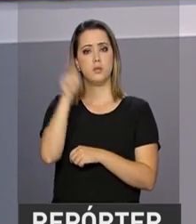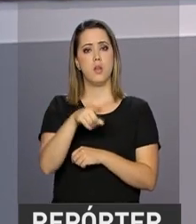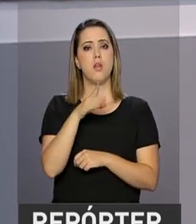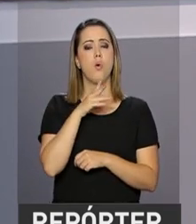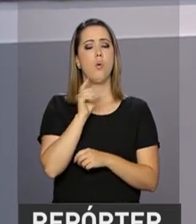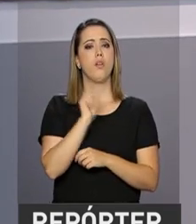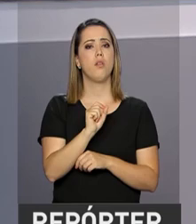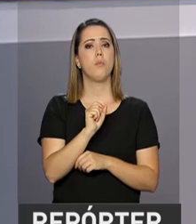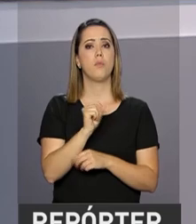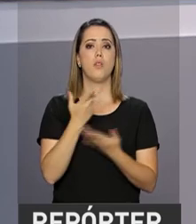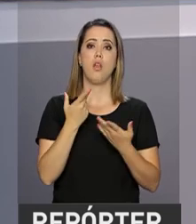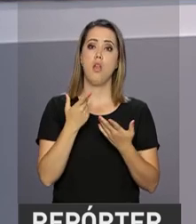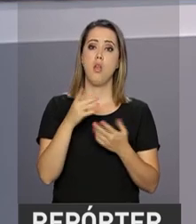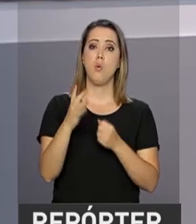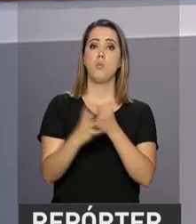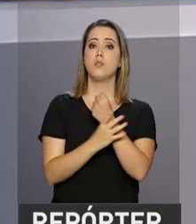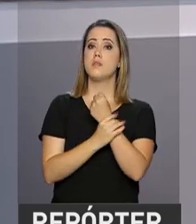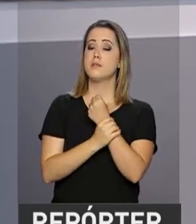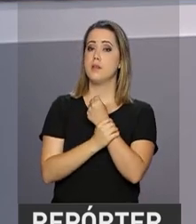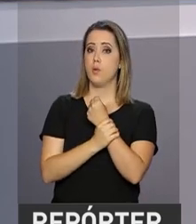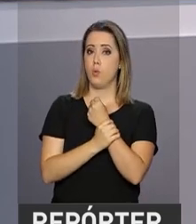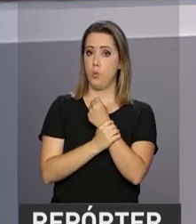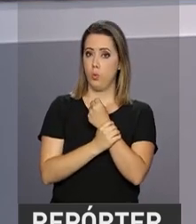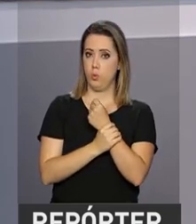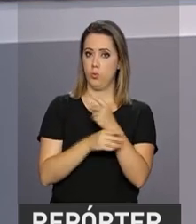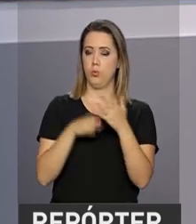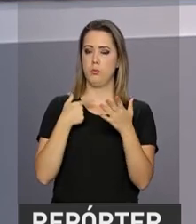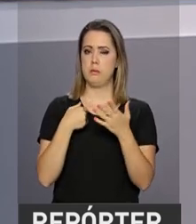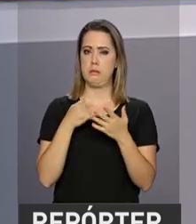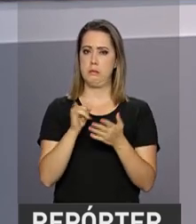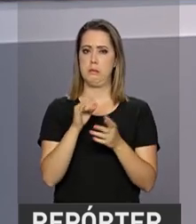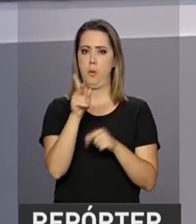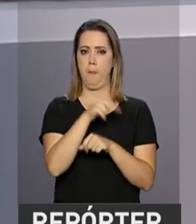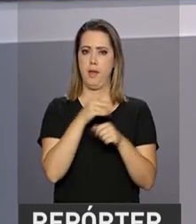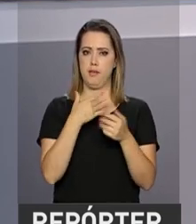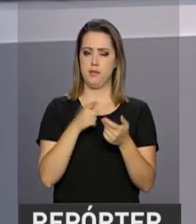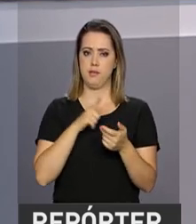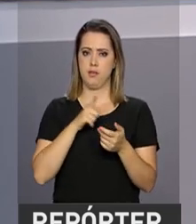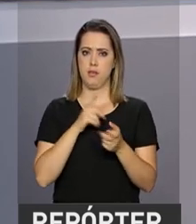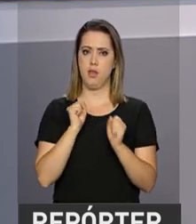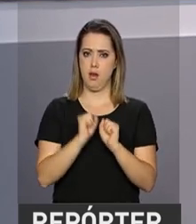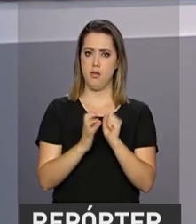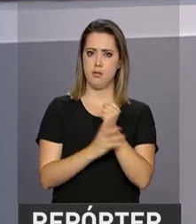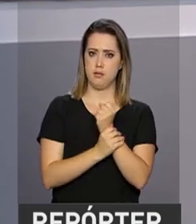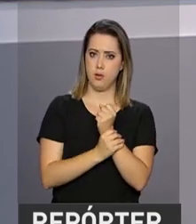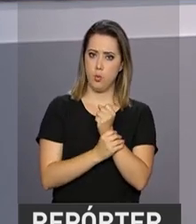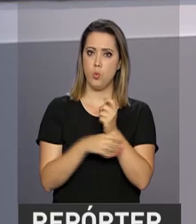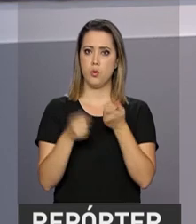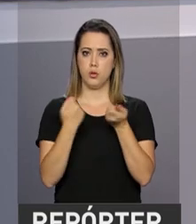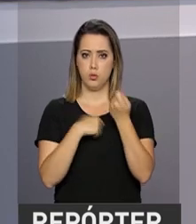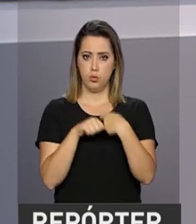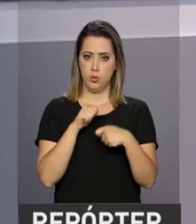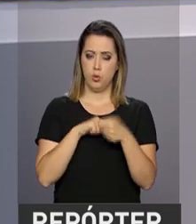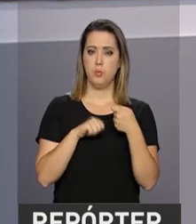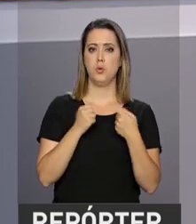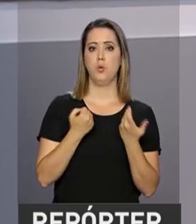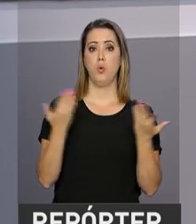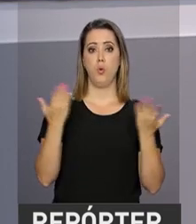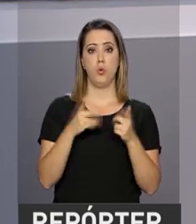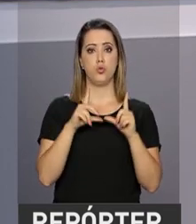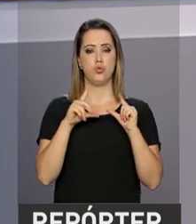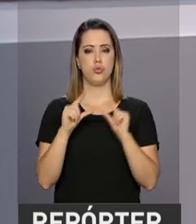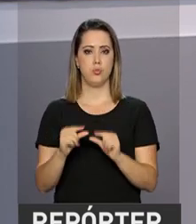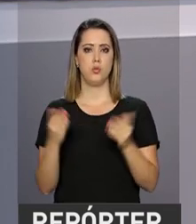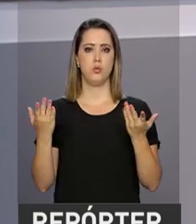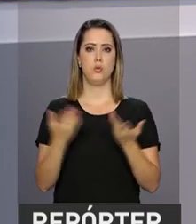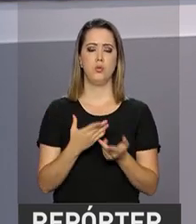é considerado uma espécie de seguro contra o risco de calote por parte de um o índice relacionado ao Brasil caiu hoje ao menor